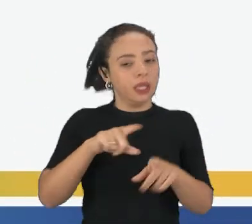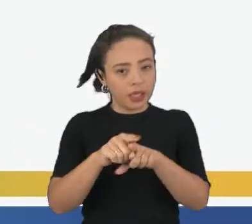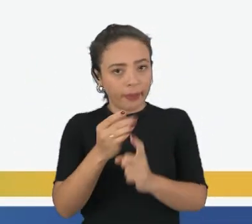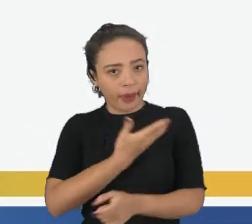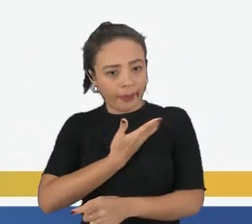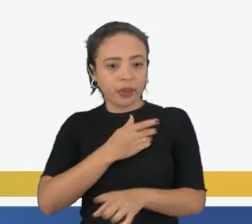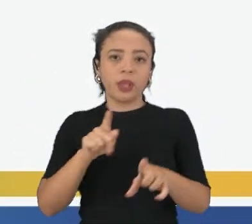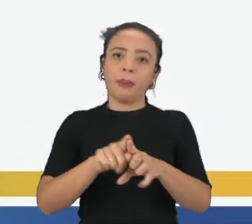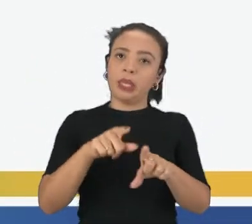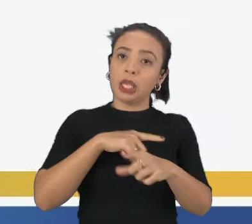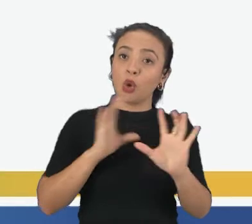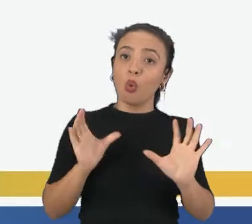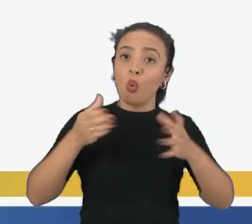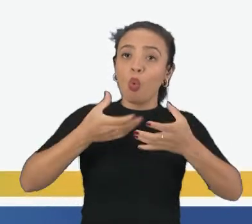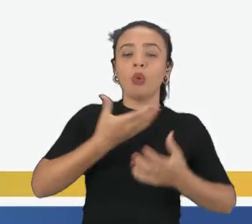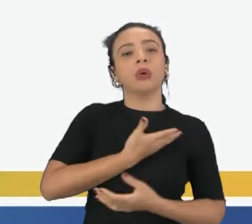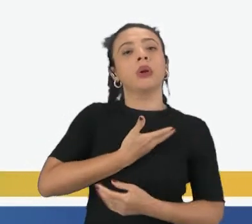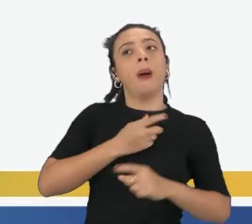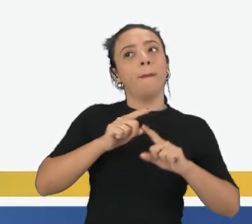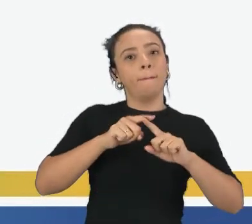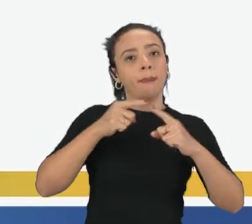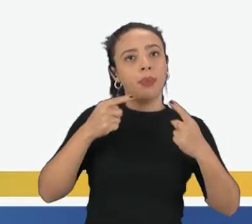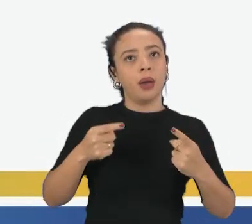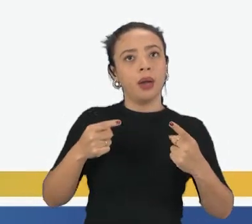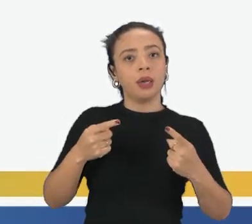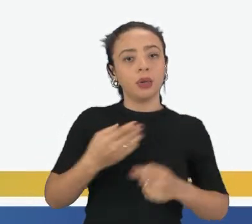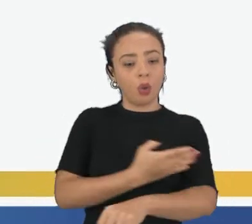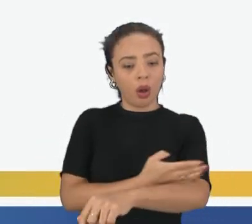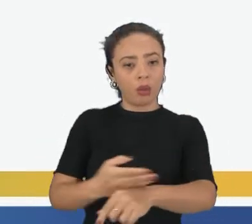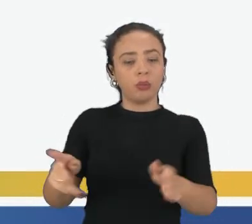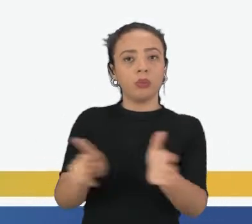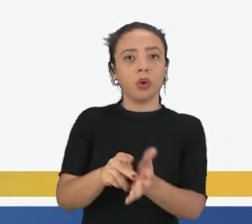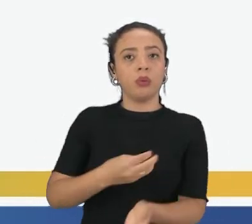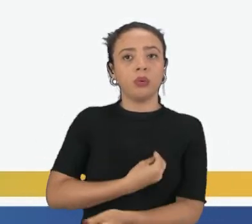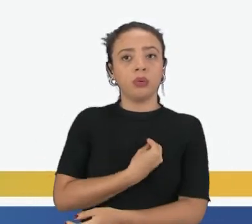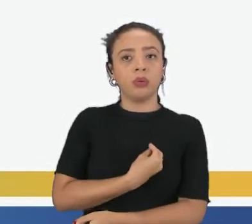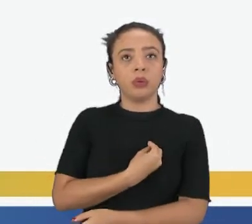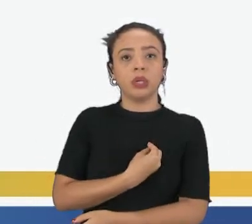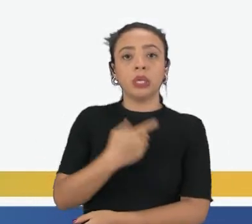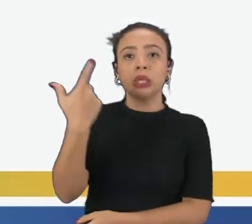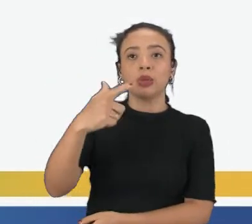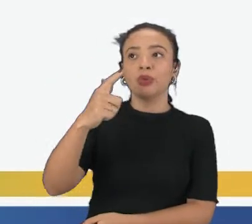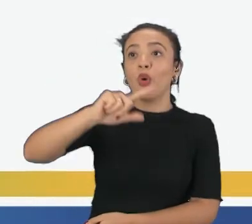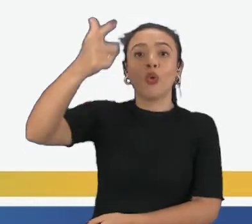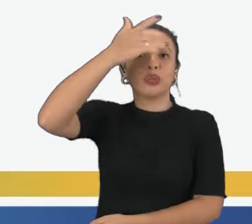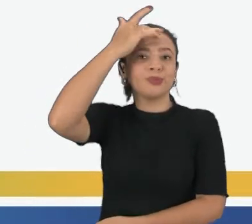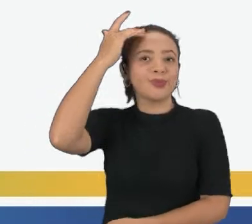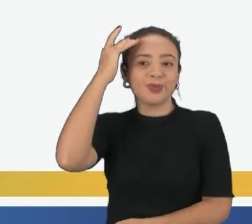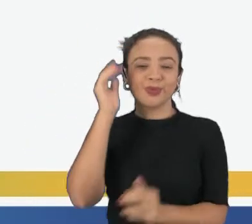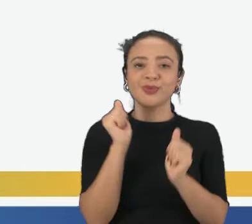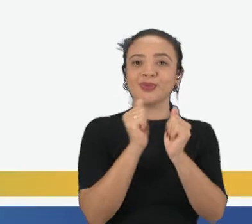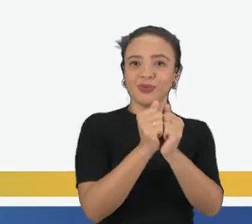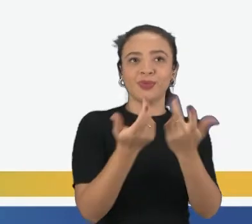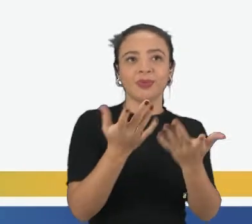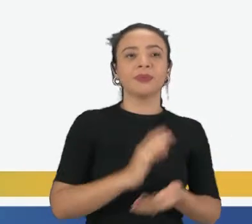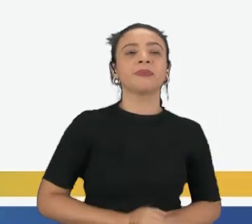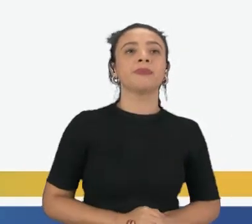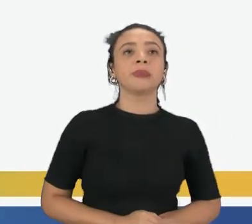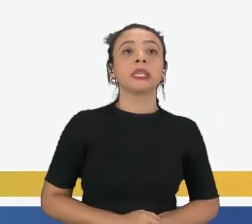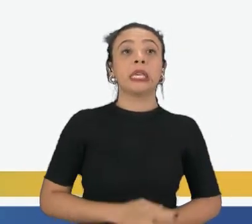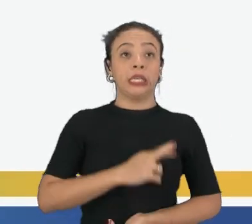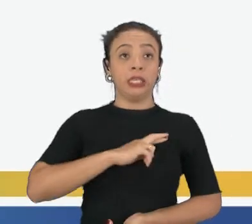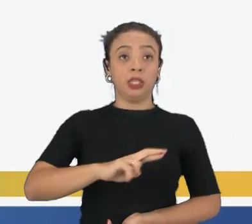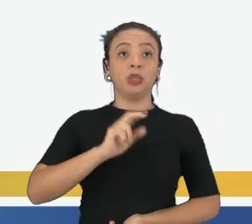a água tem círculo de amizade mas geralmente a filosofia de vida não faz escola não é então a religião